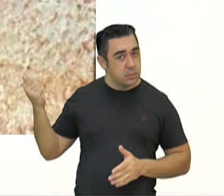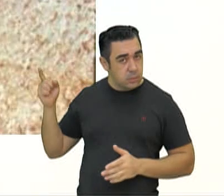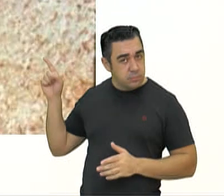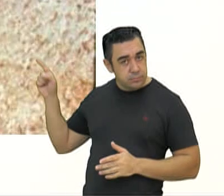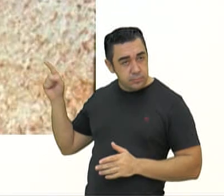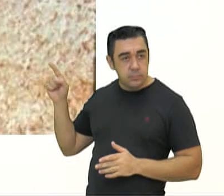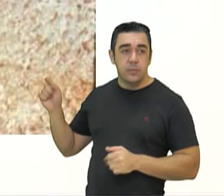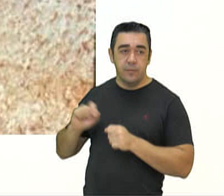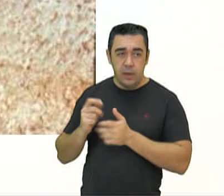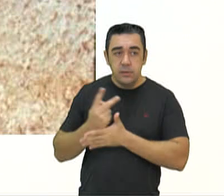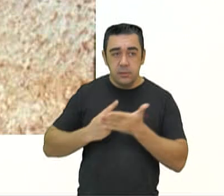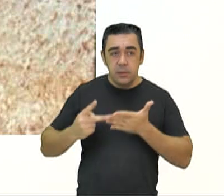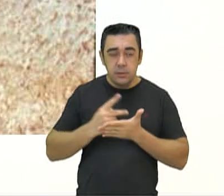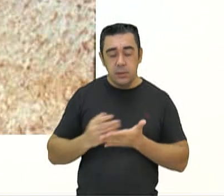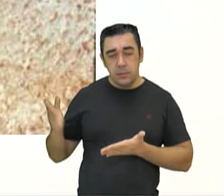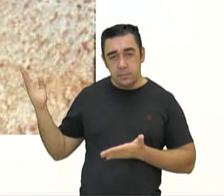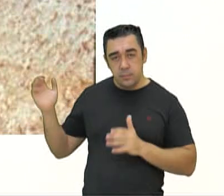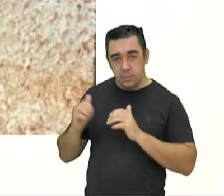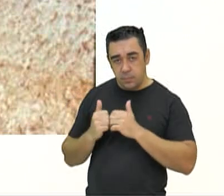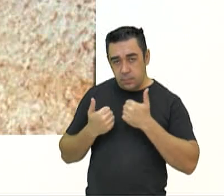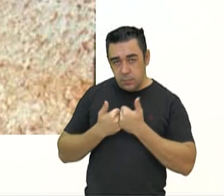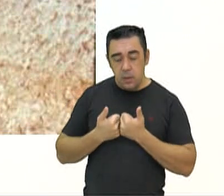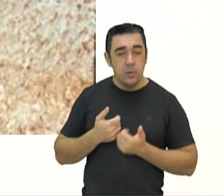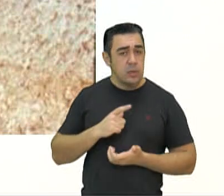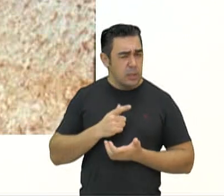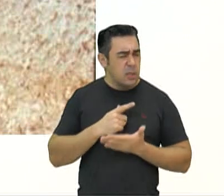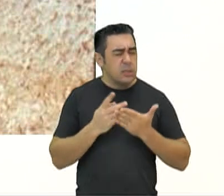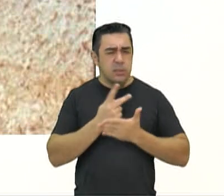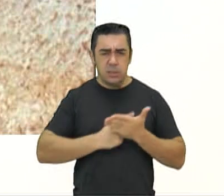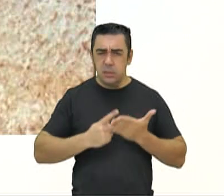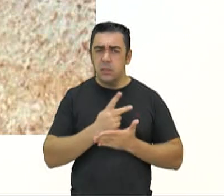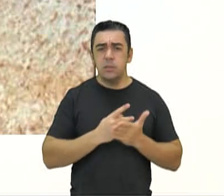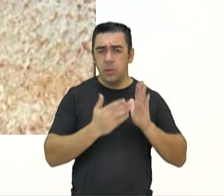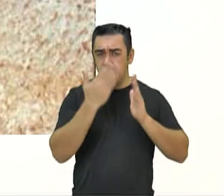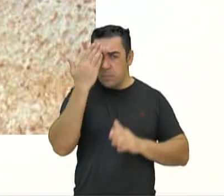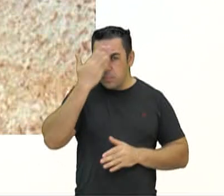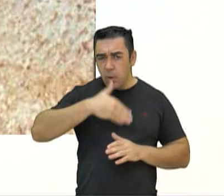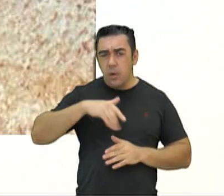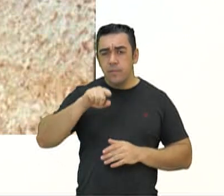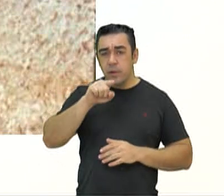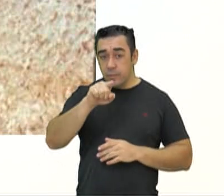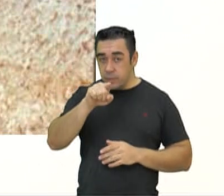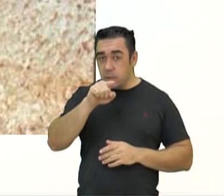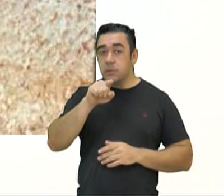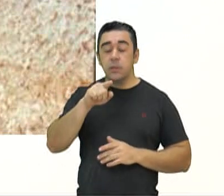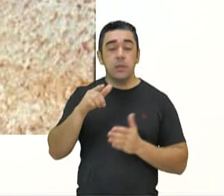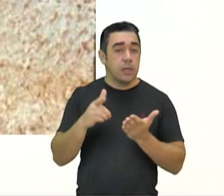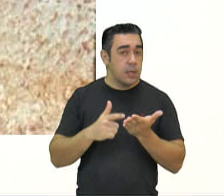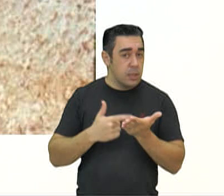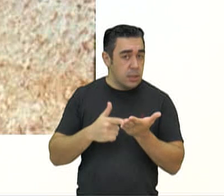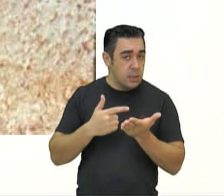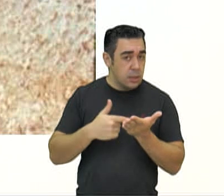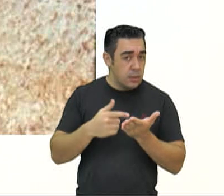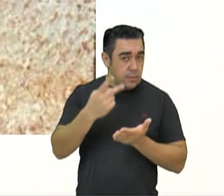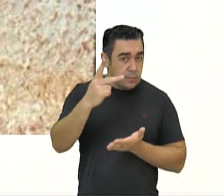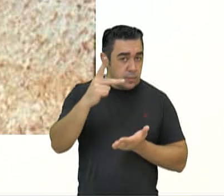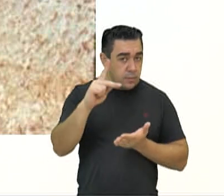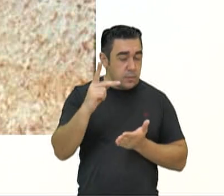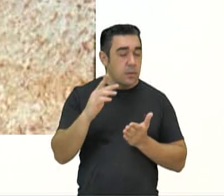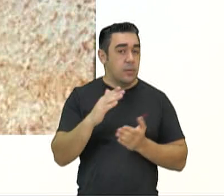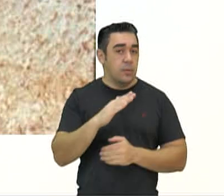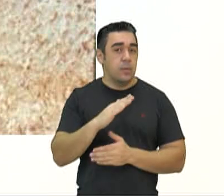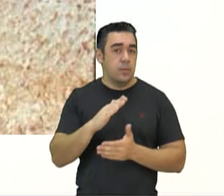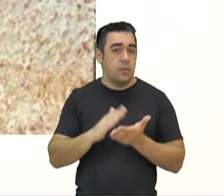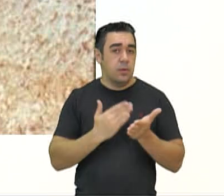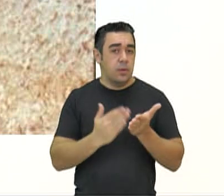arte paleocristã. Que temos aqui um desenho que está provavelmente aí no seu livro de arte, mas ele é muito